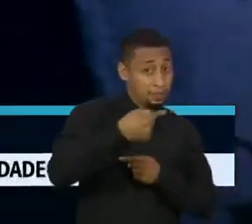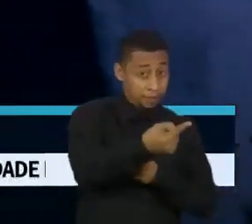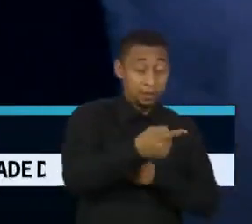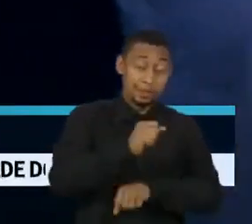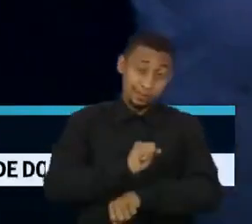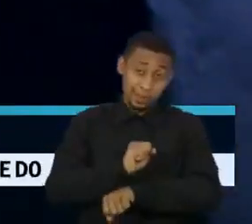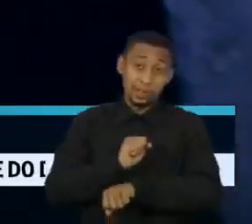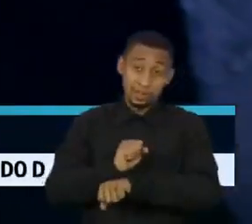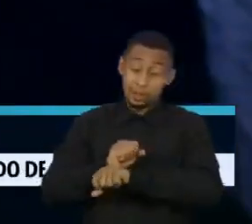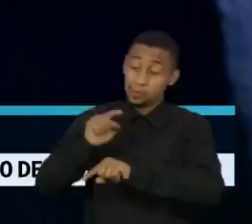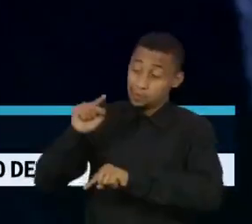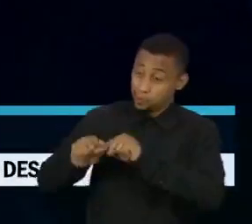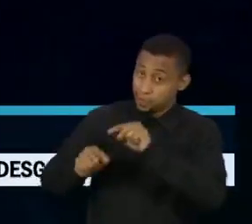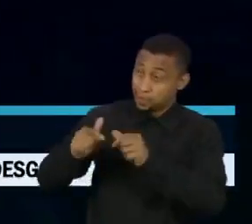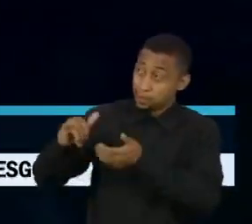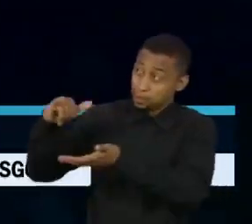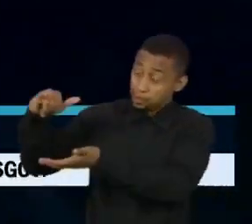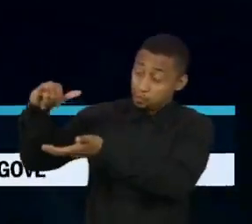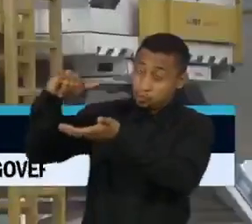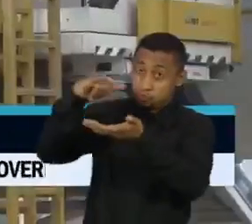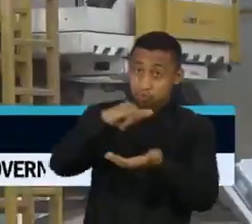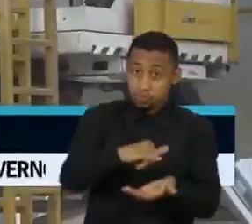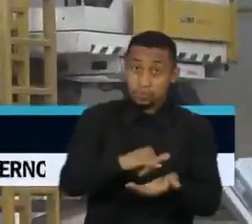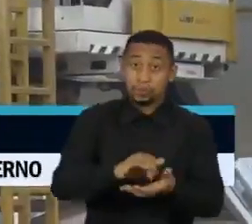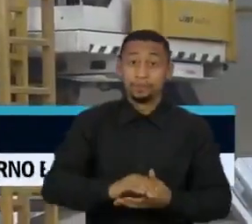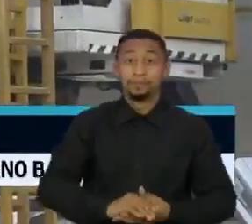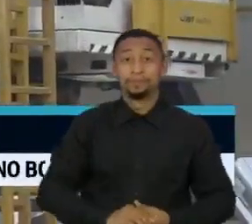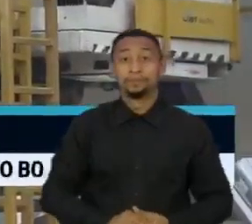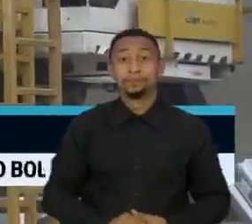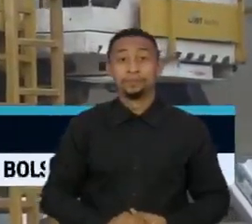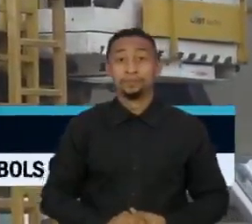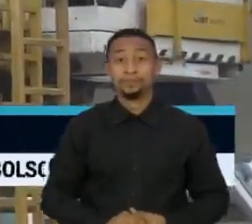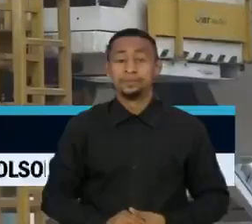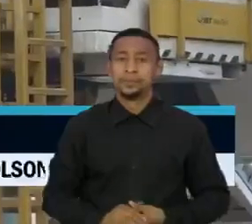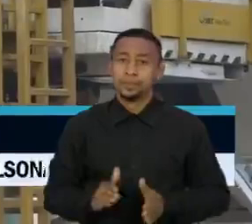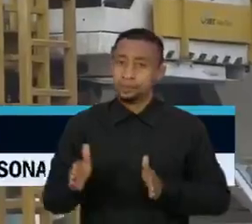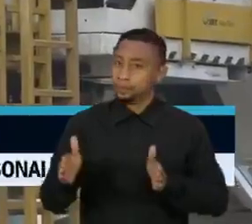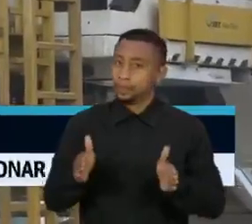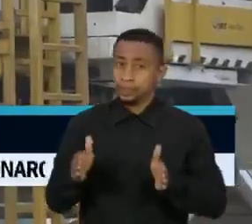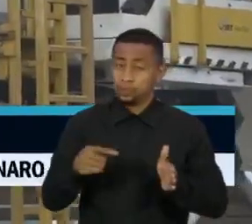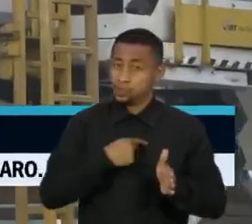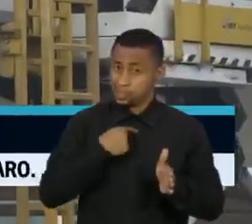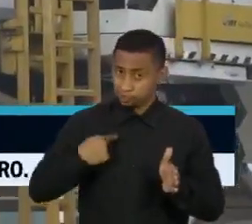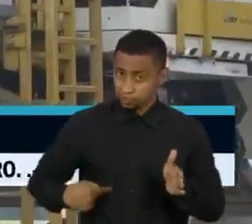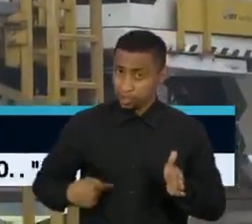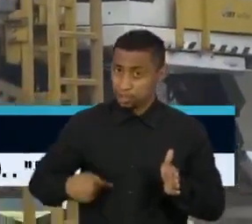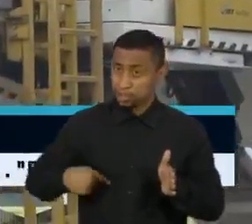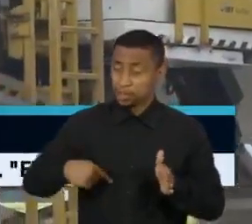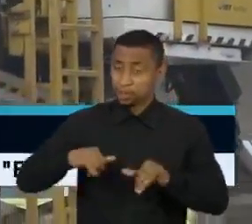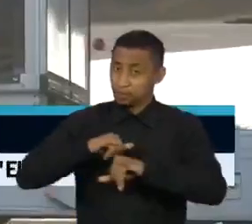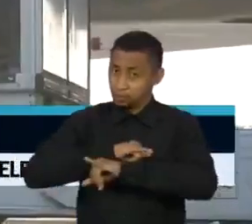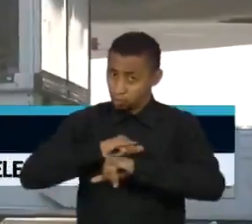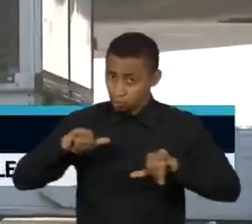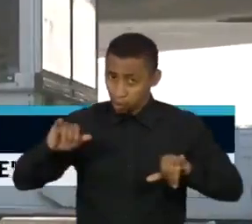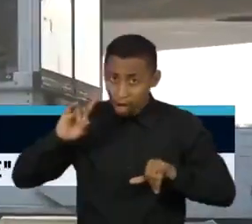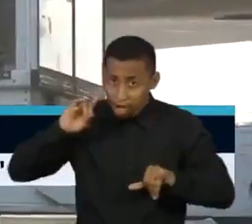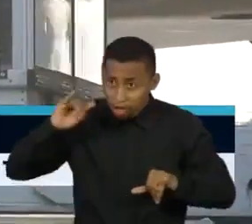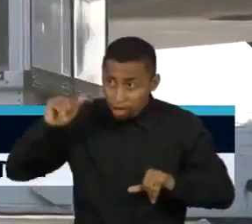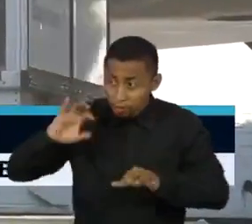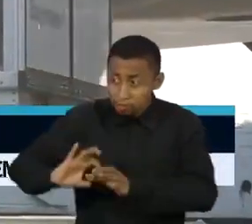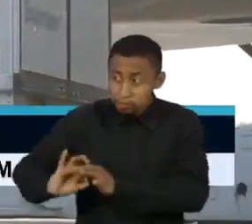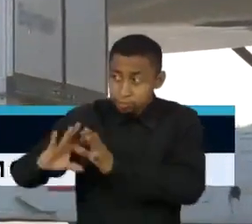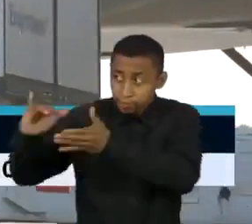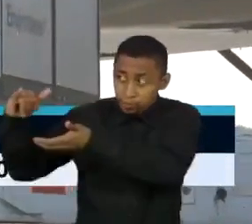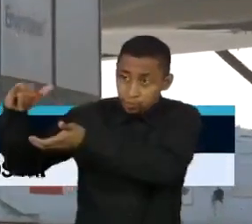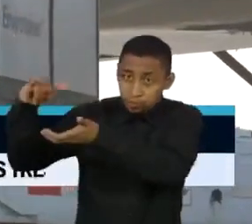a chegada de um novo lote de insumo. Por enquanto, a China ainda não anunciou a data da liberação